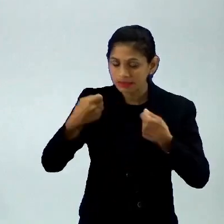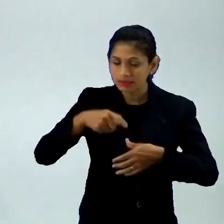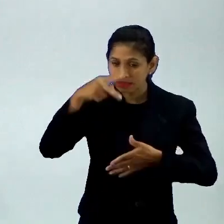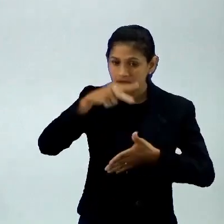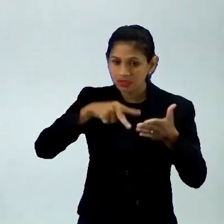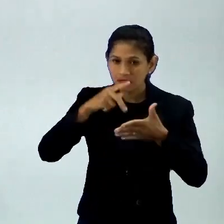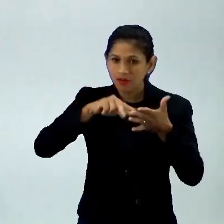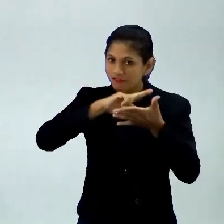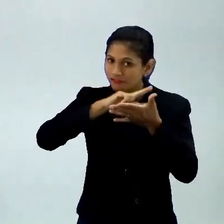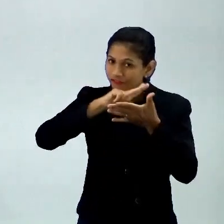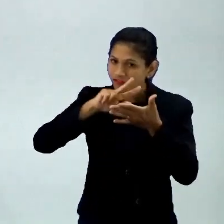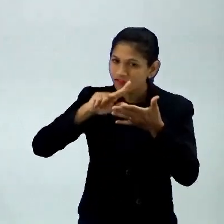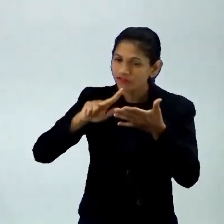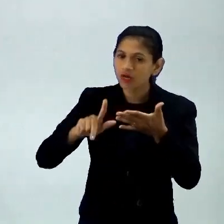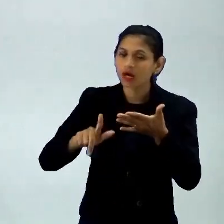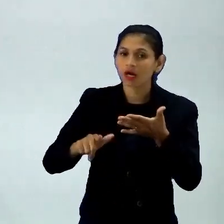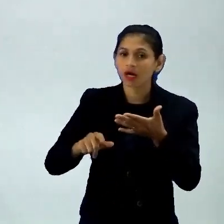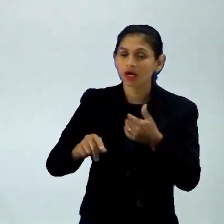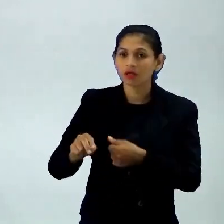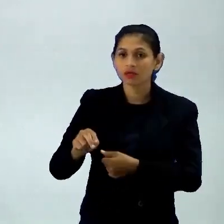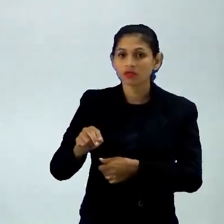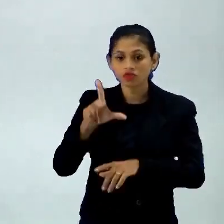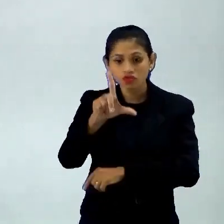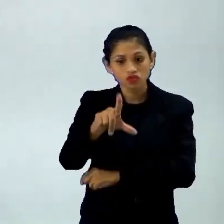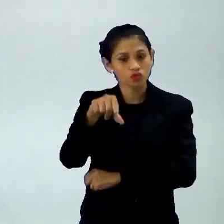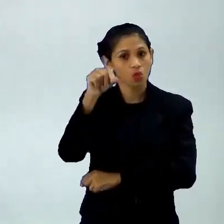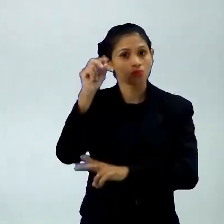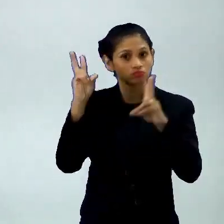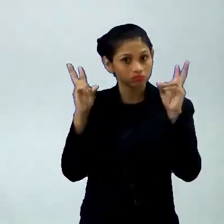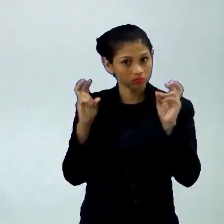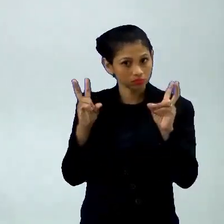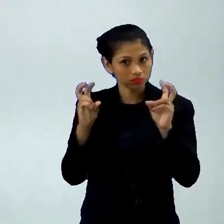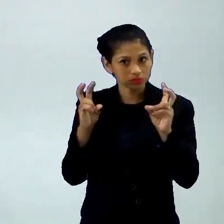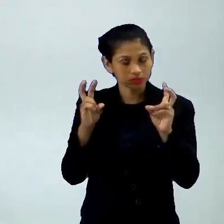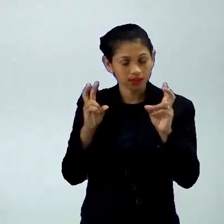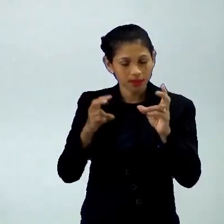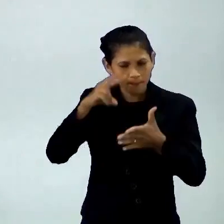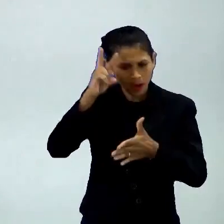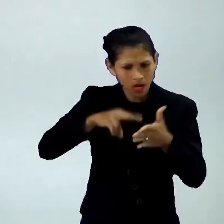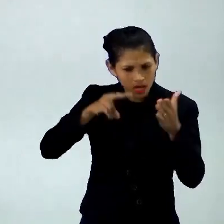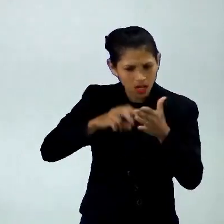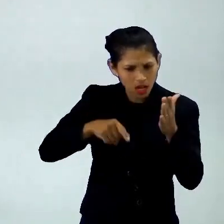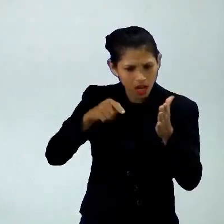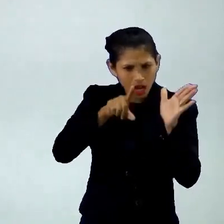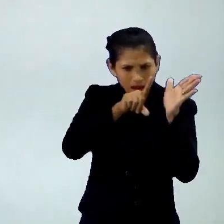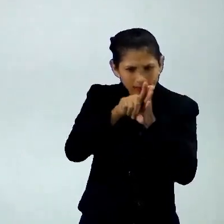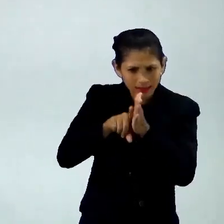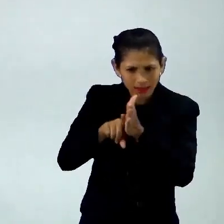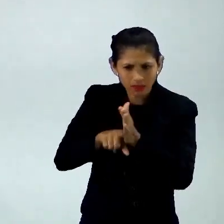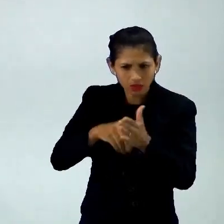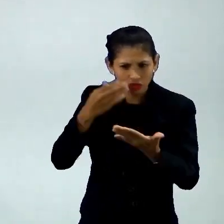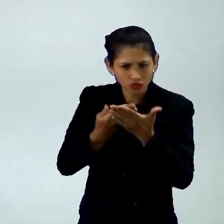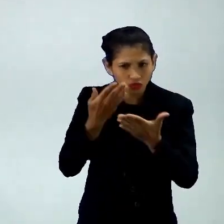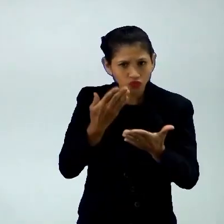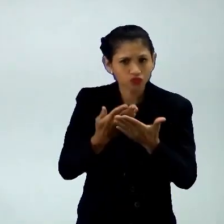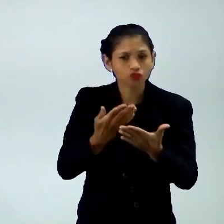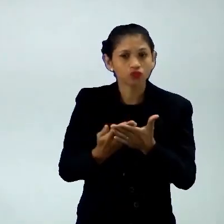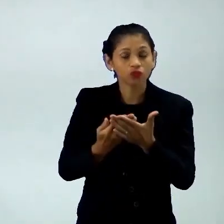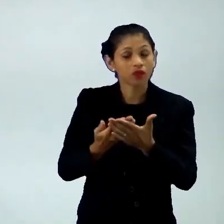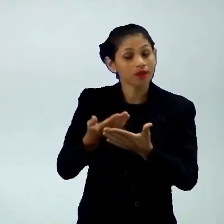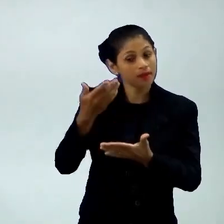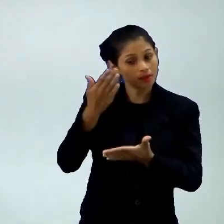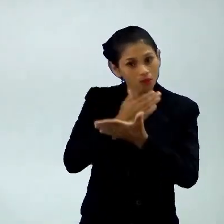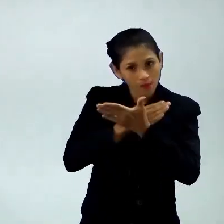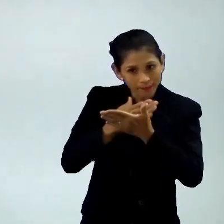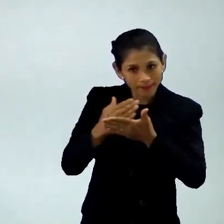usar um tema e ler bastante, para daí você ter o seu posicionamento crítico e escrever com base nessa estrutura e